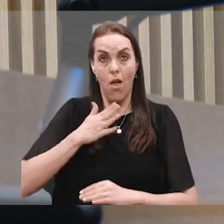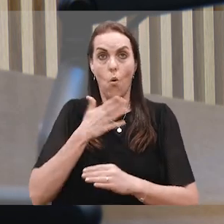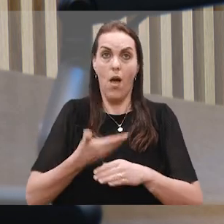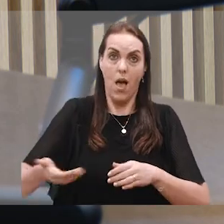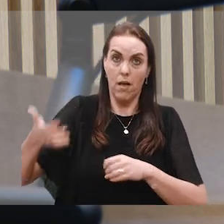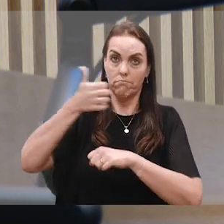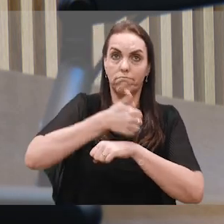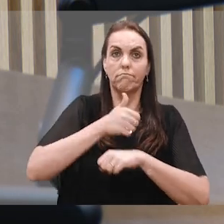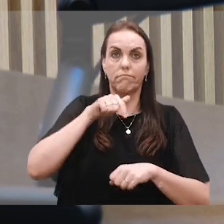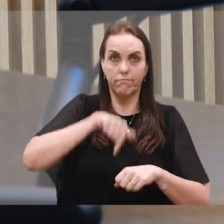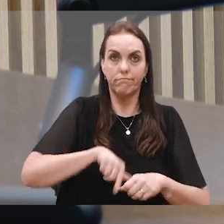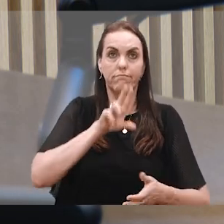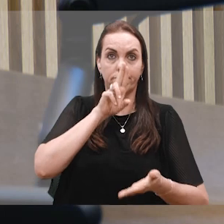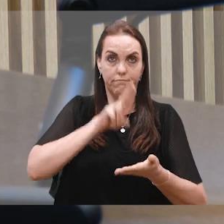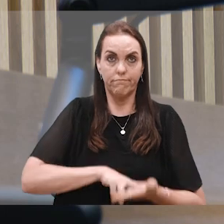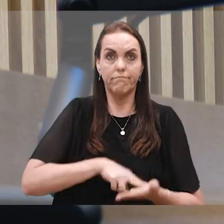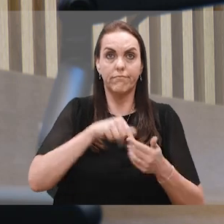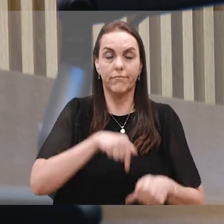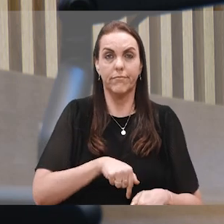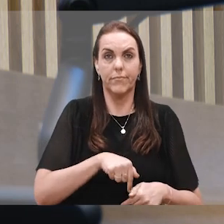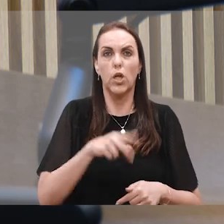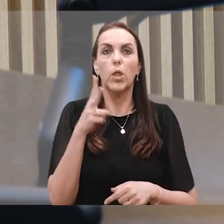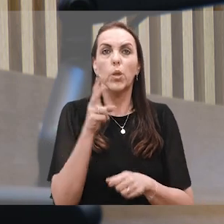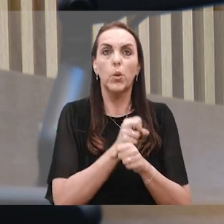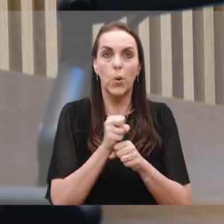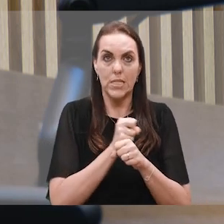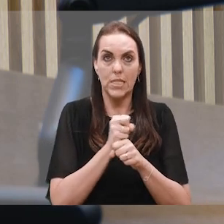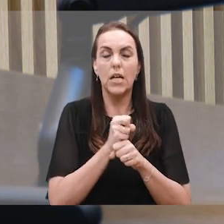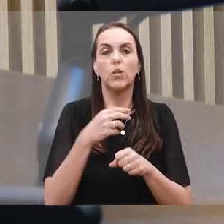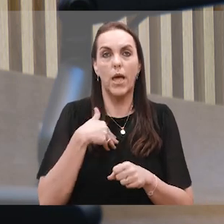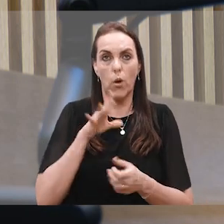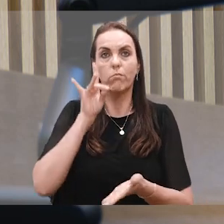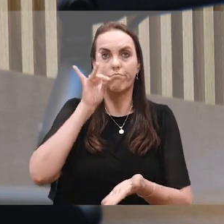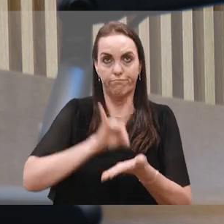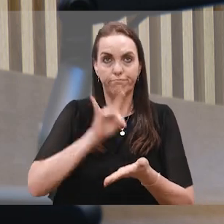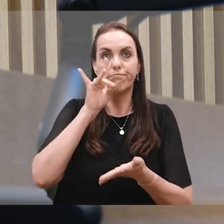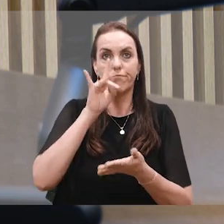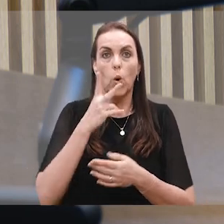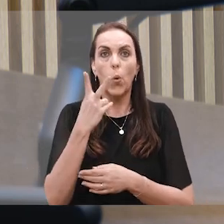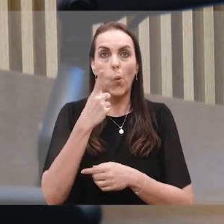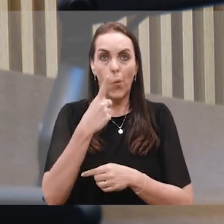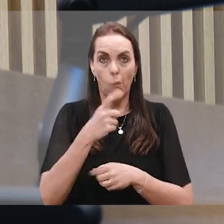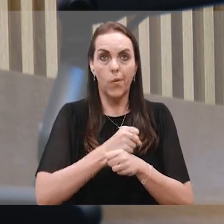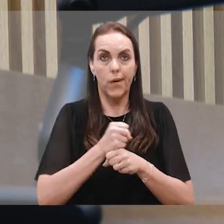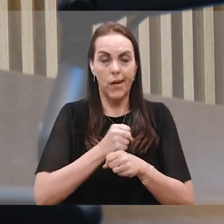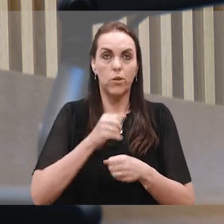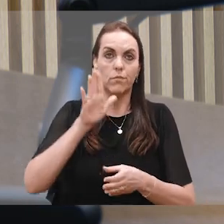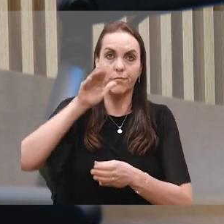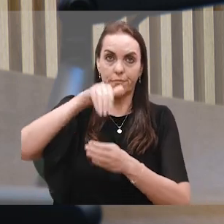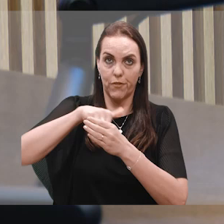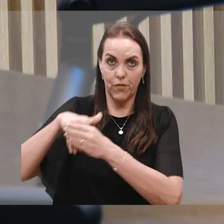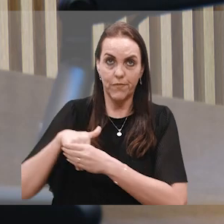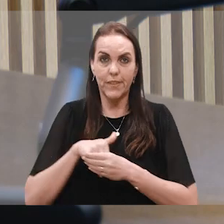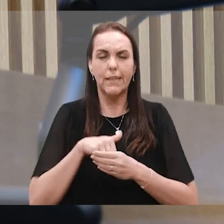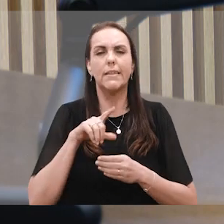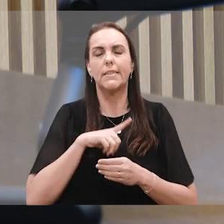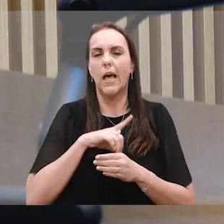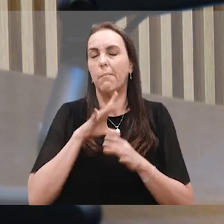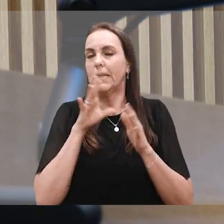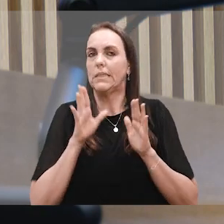a É, titularidade aqui, e foram 2 anos, então, como titular, exato. 1 ano eleitoral, que sempre